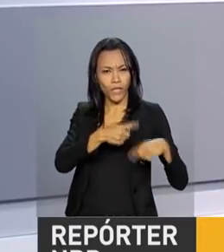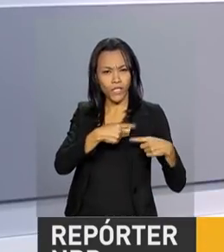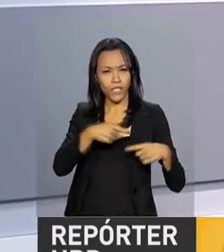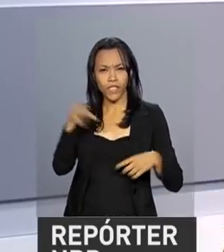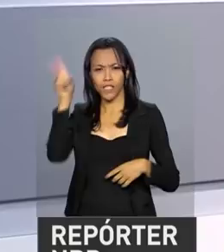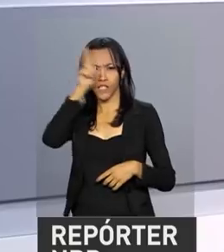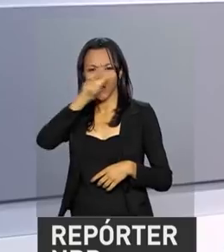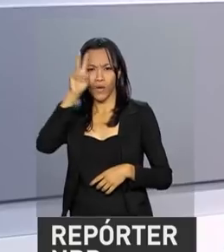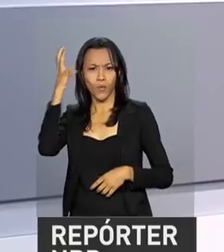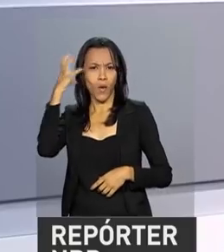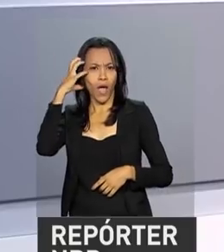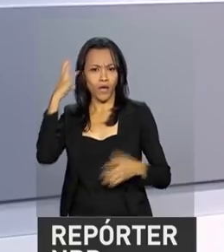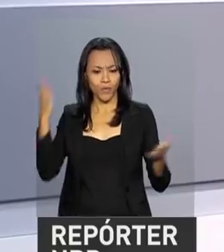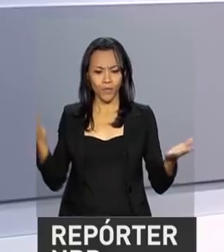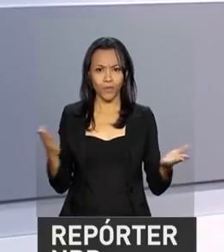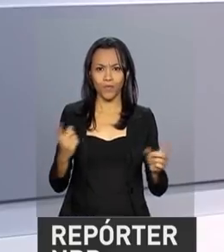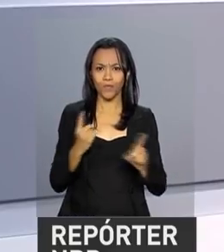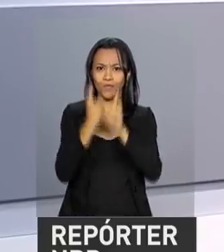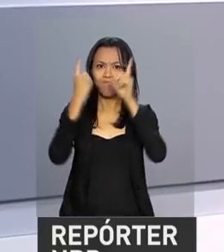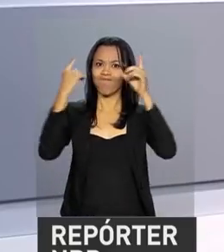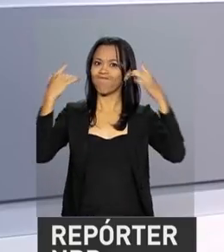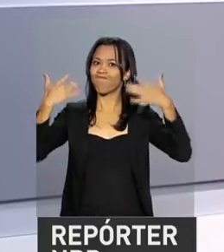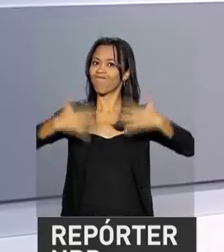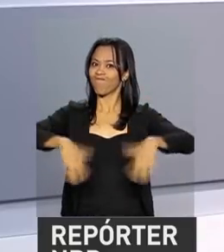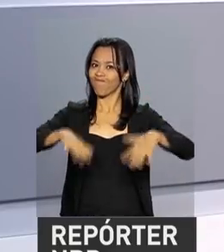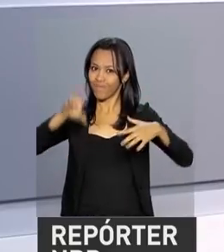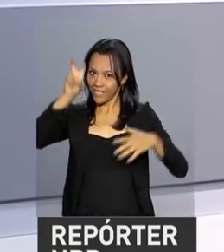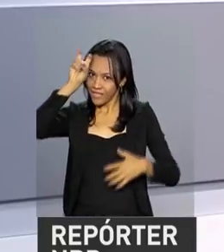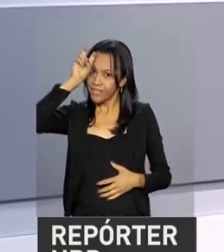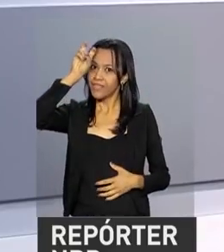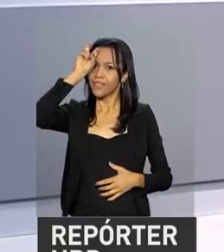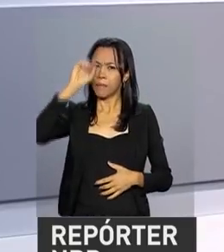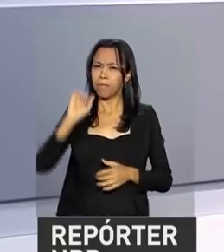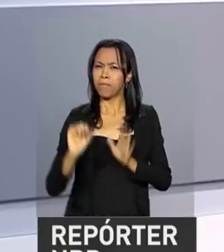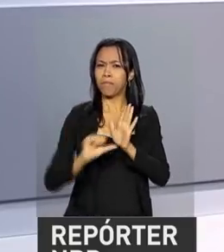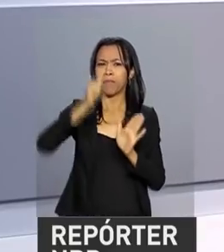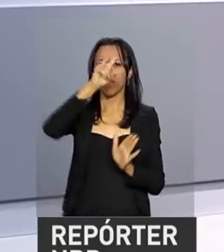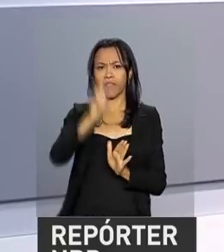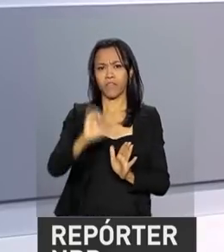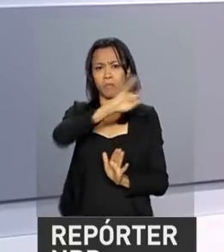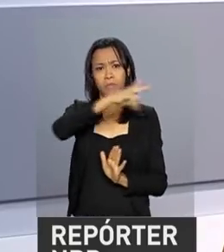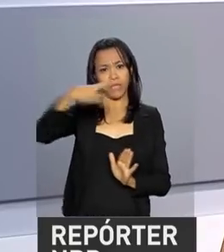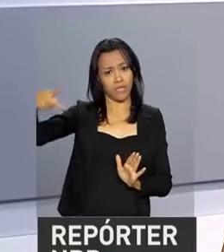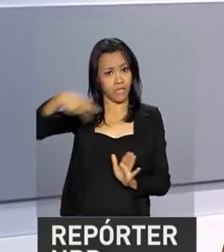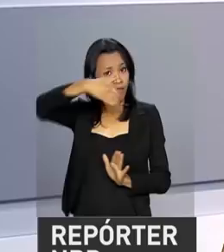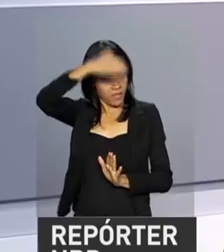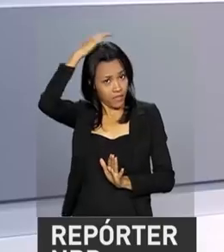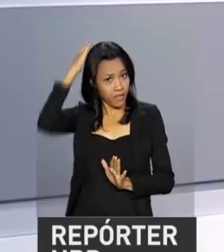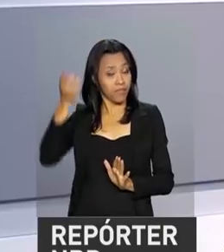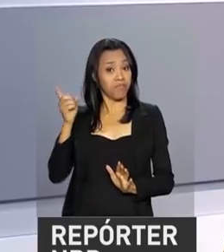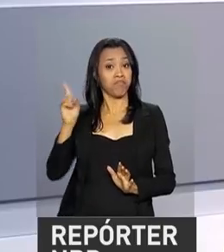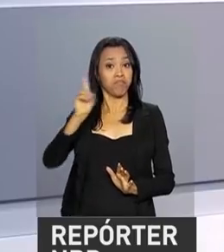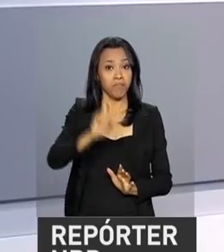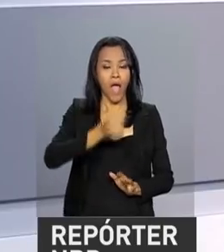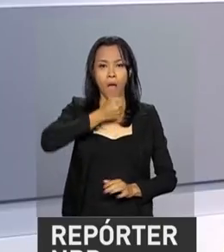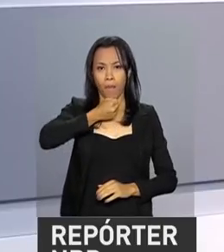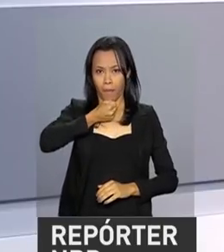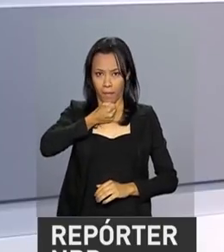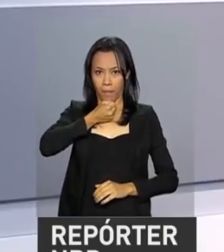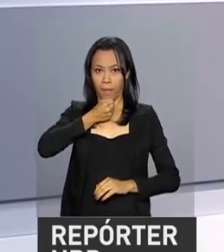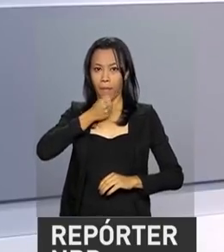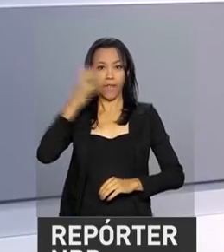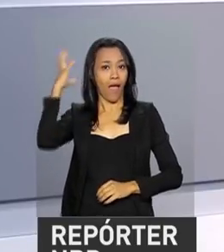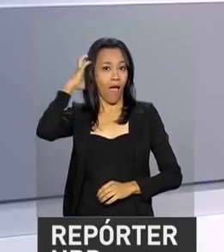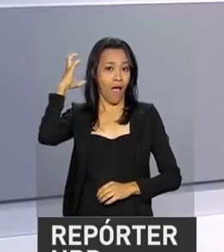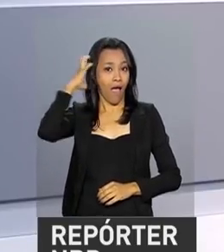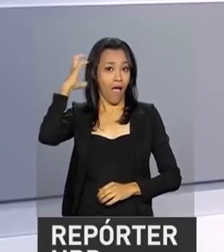do rádio se encontraram nesta quinta feira pela primeira vez um presidente da república entrou ao vivo no programa a voz do brasil nos